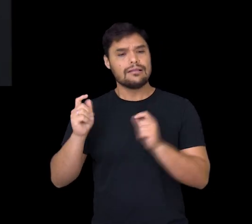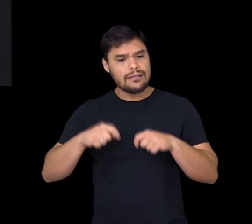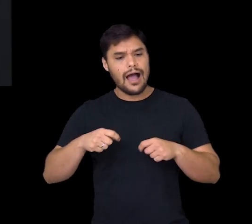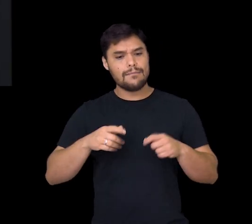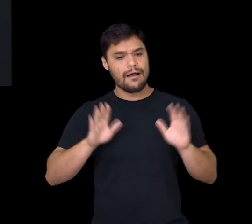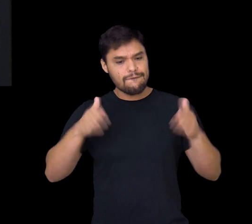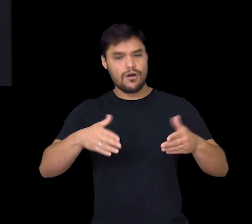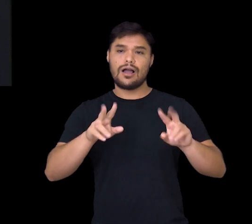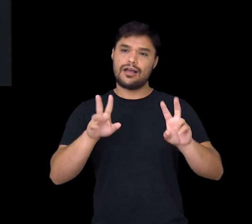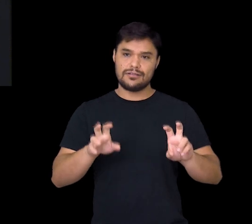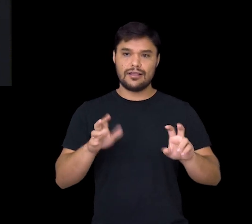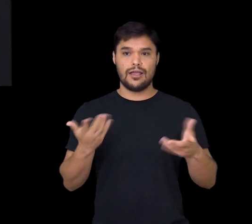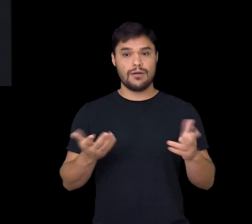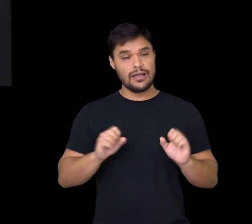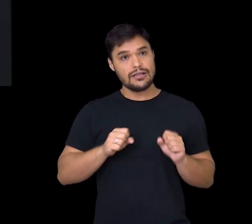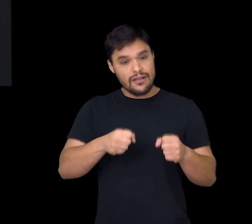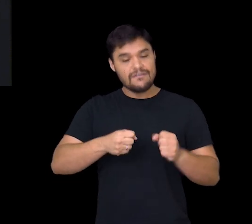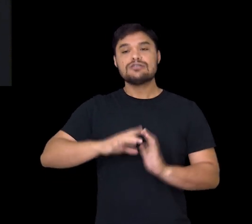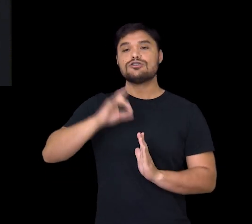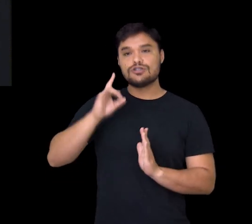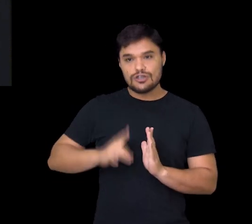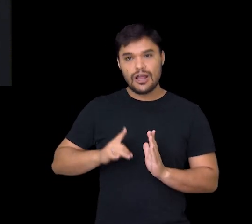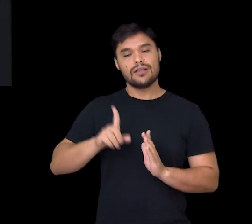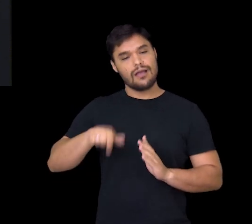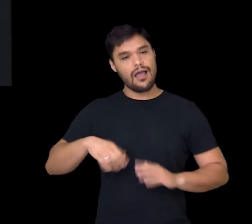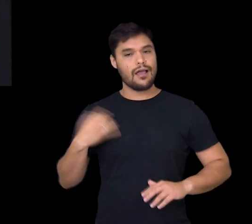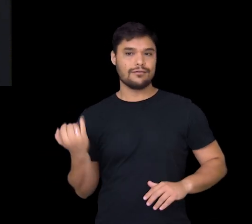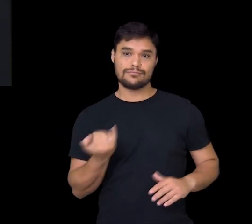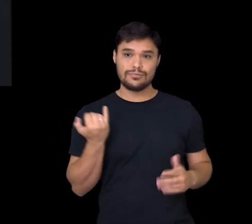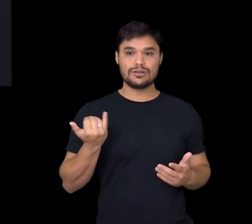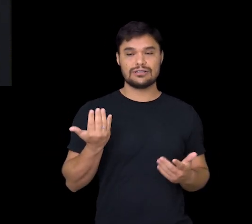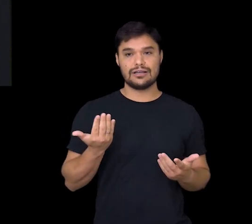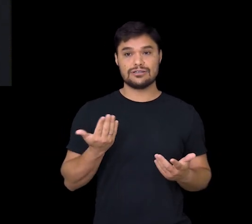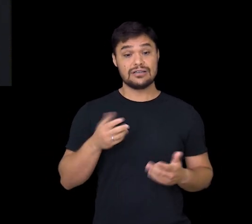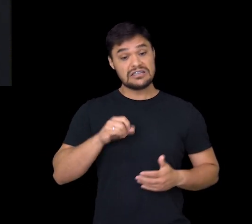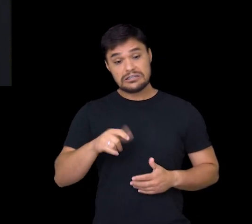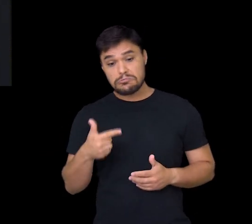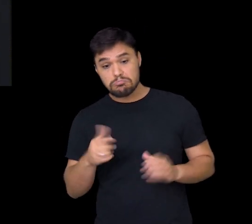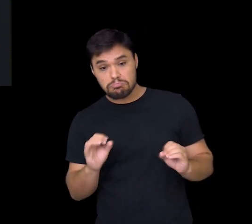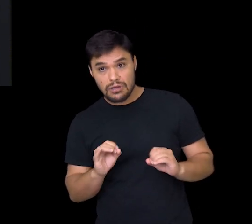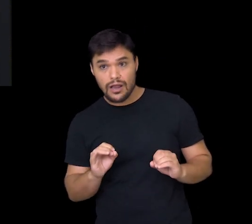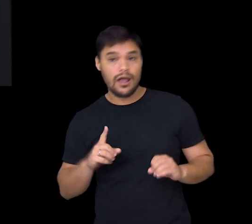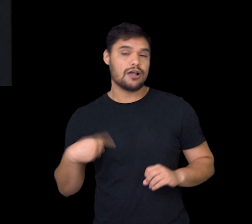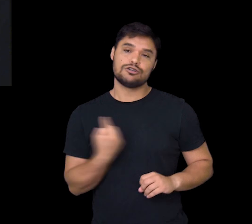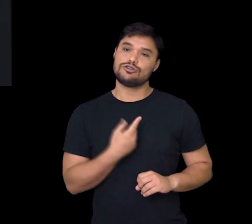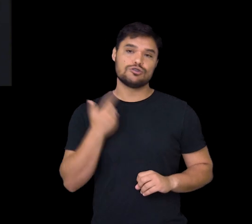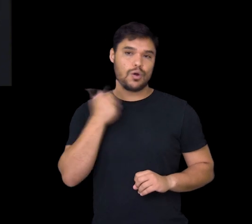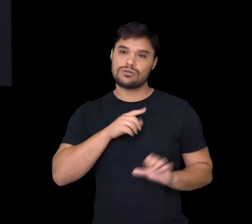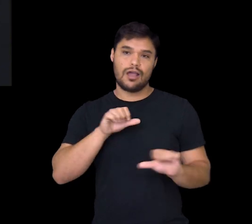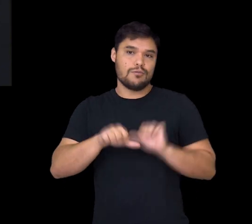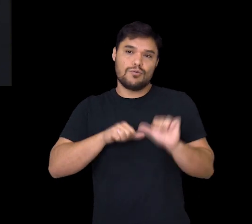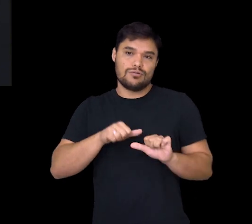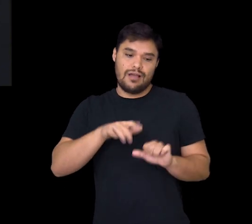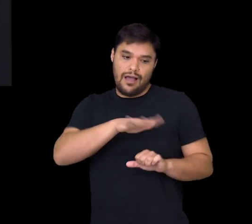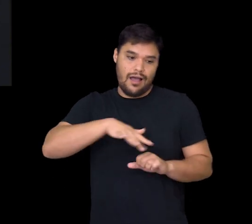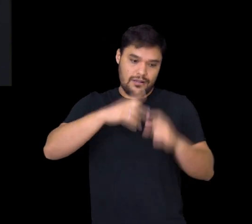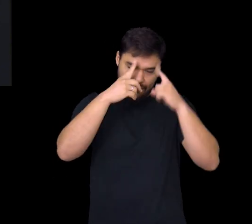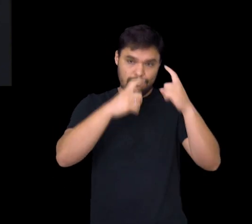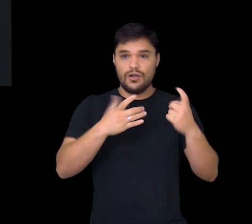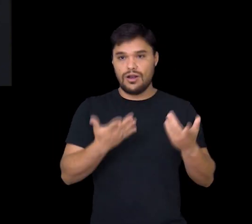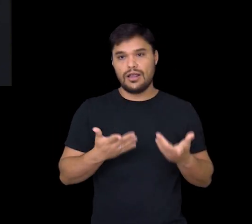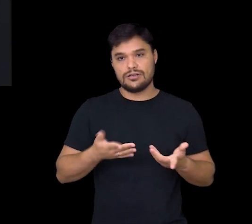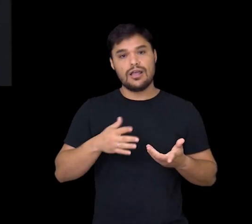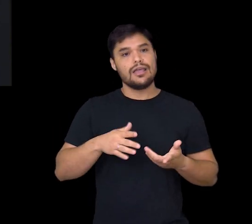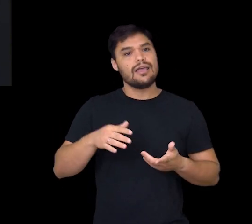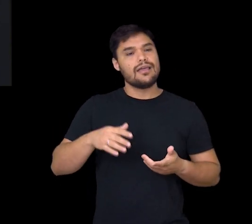preparados para trabalhar com essa temática. Porque Raquel Branquinho, Procuradora Regional da República. É essencial, porque senão nós não mudamos esse ciclo vicioso da